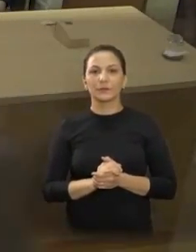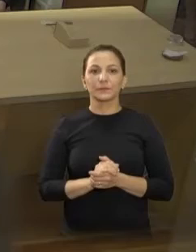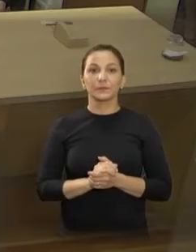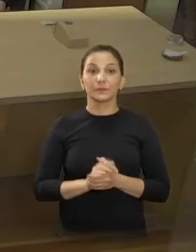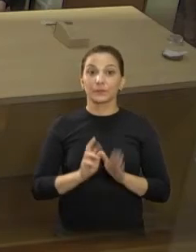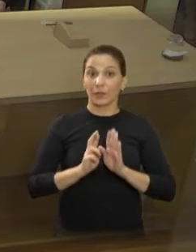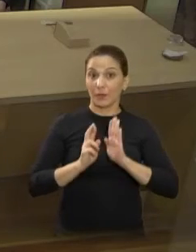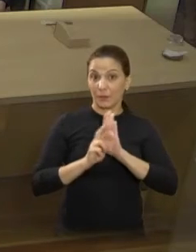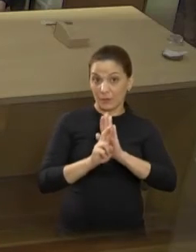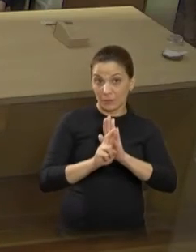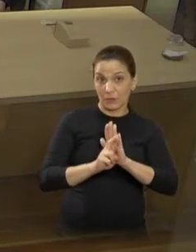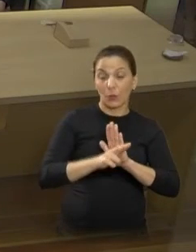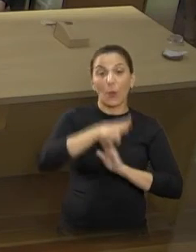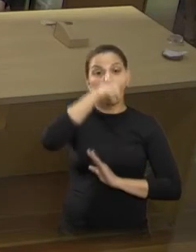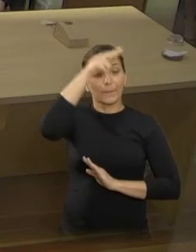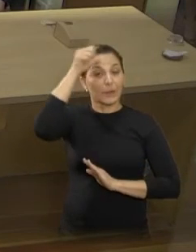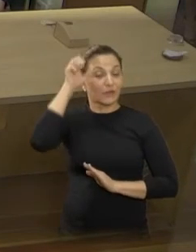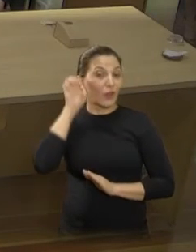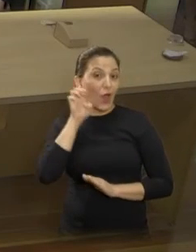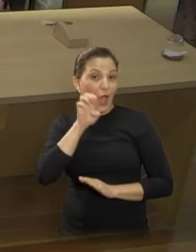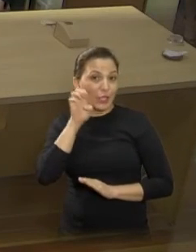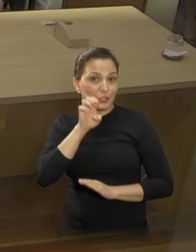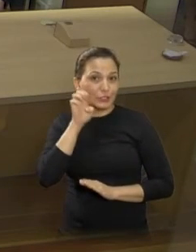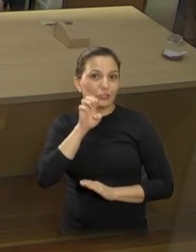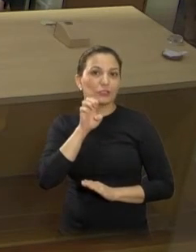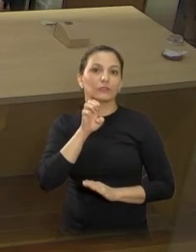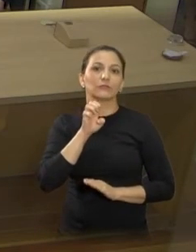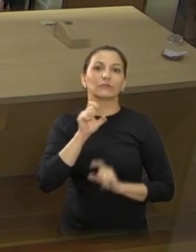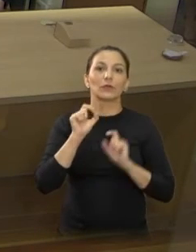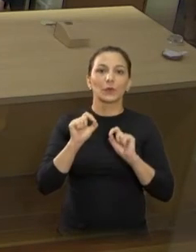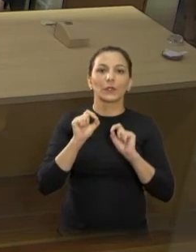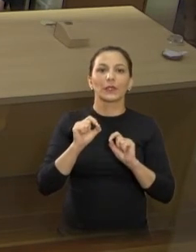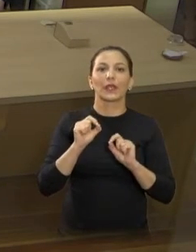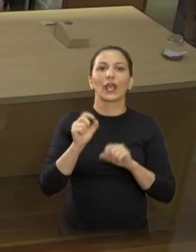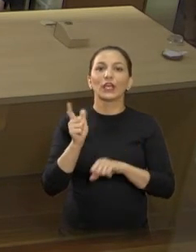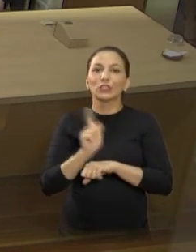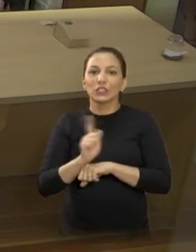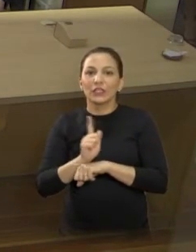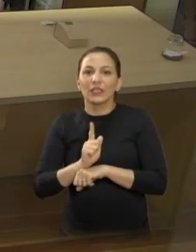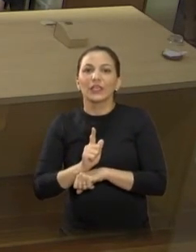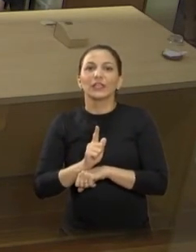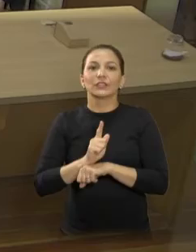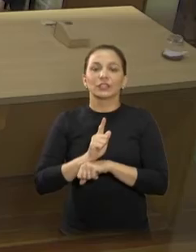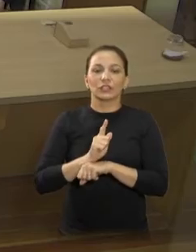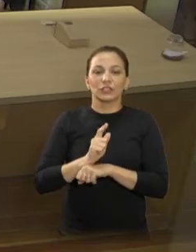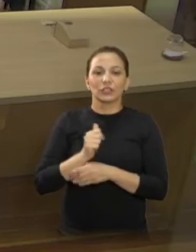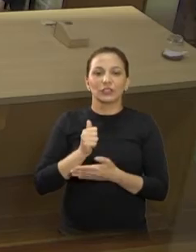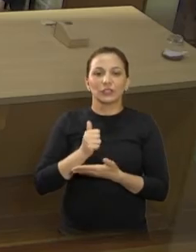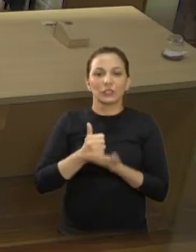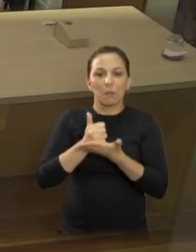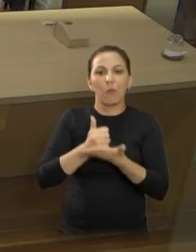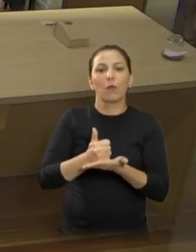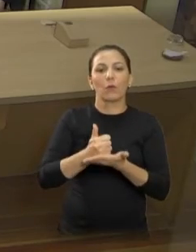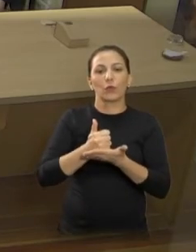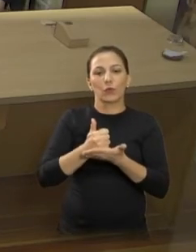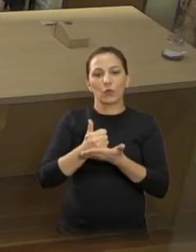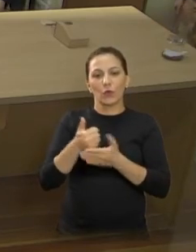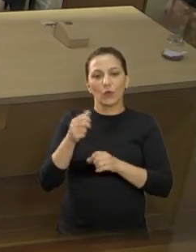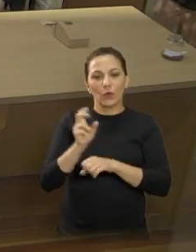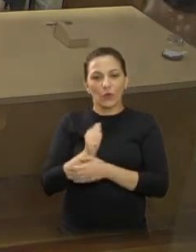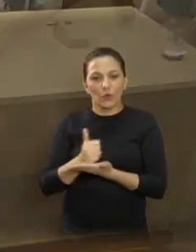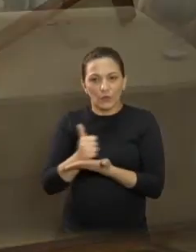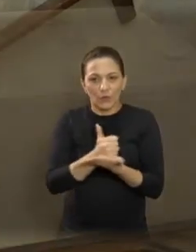Representando o prefeito de Araraquara, Edinho Silva, vamos receber a gerente de assistência farmacêutica, senhora Silvana